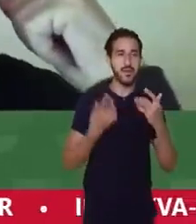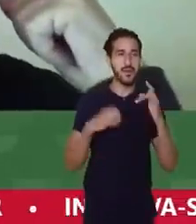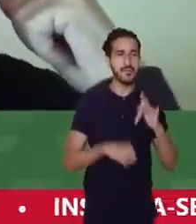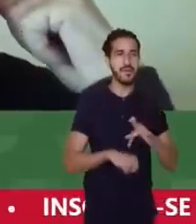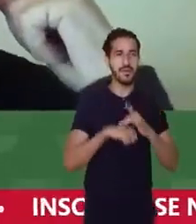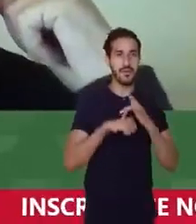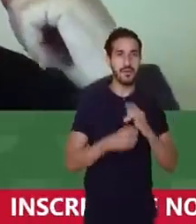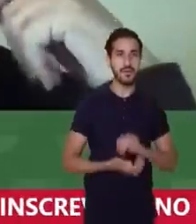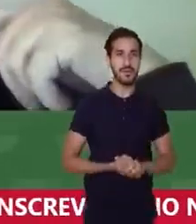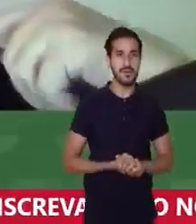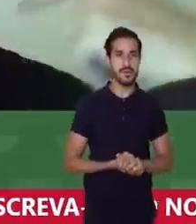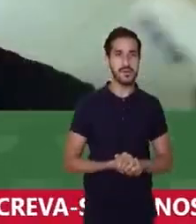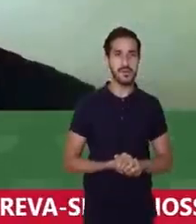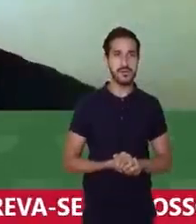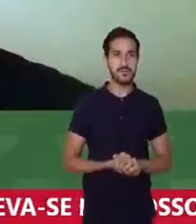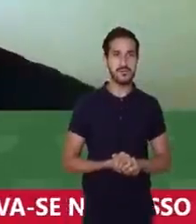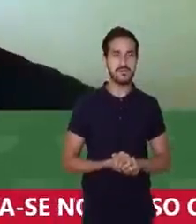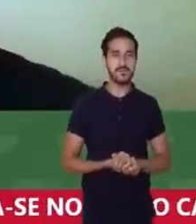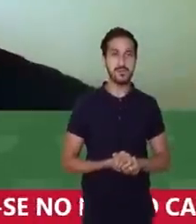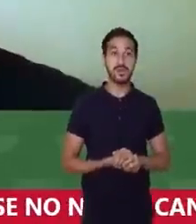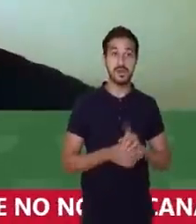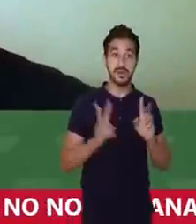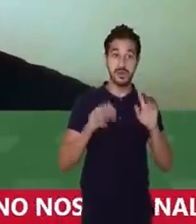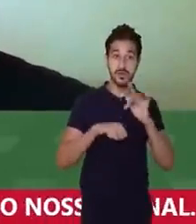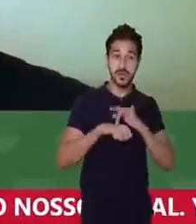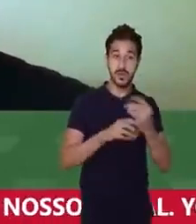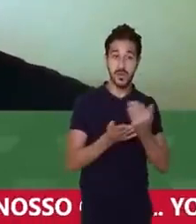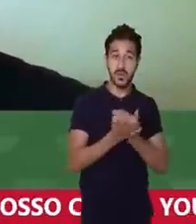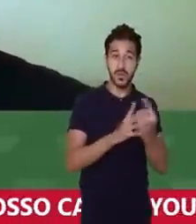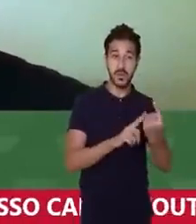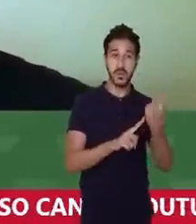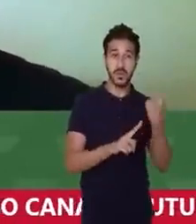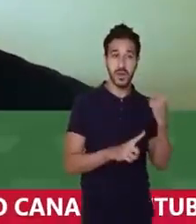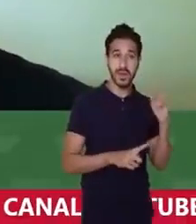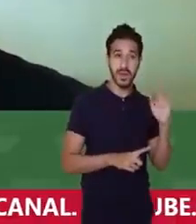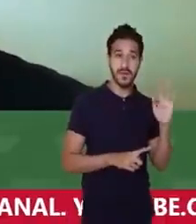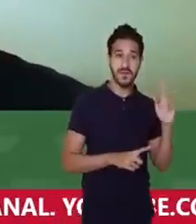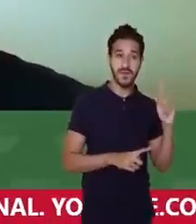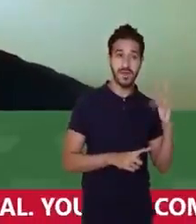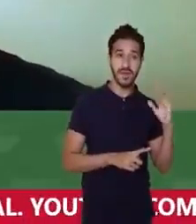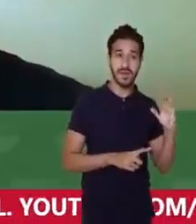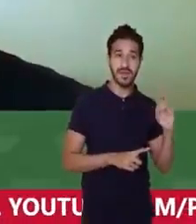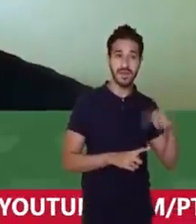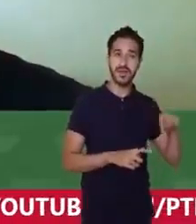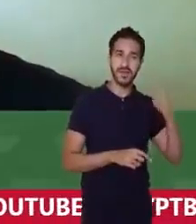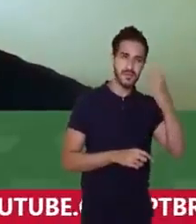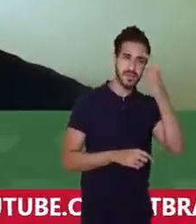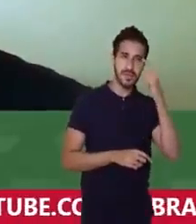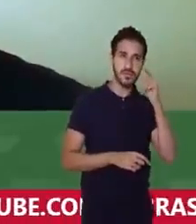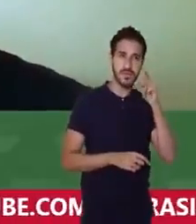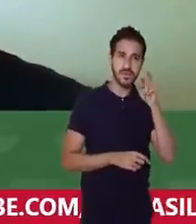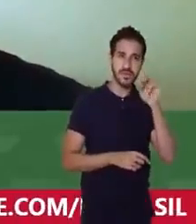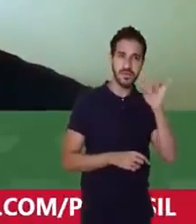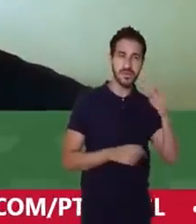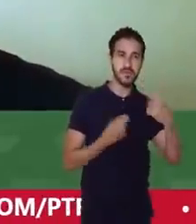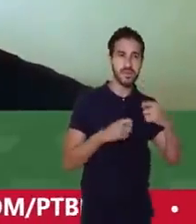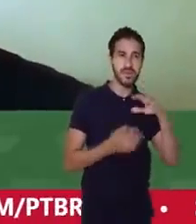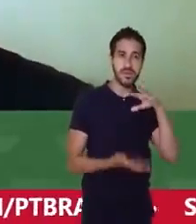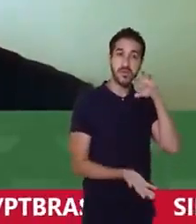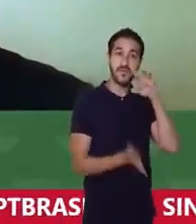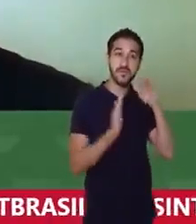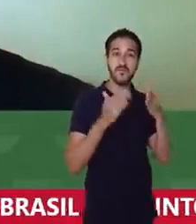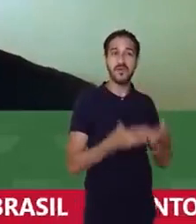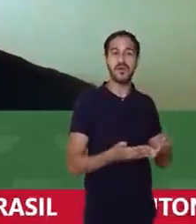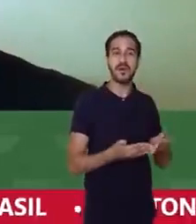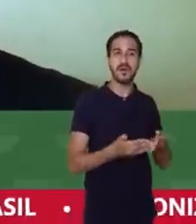escândalo. E esse escândalo vem desde a época do Fernando Henrique, que eles achavam que a Petrobras tinha de se